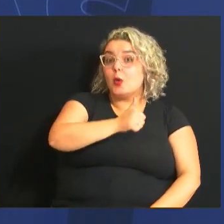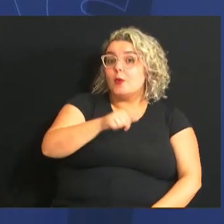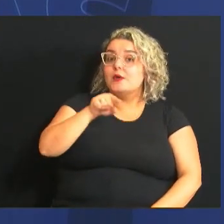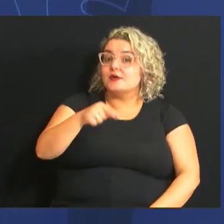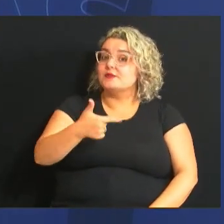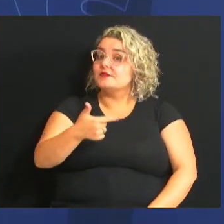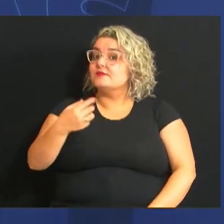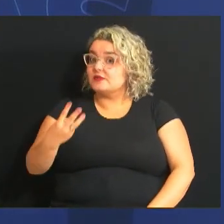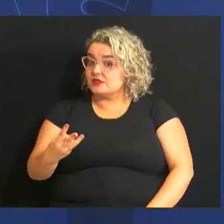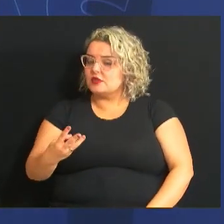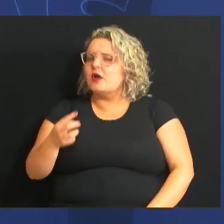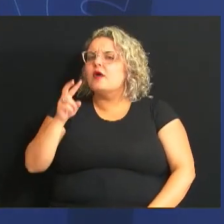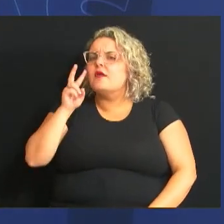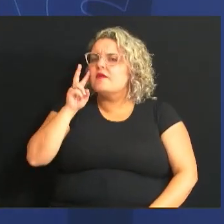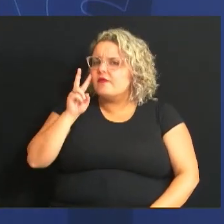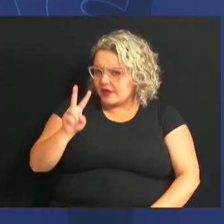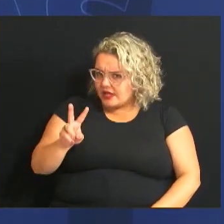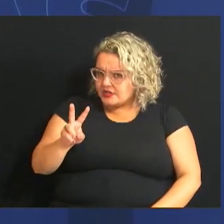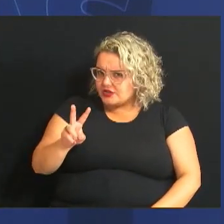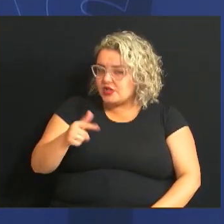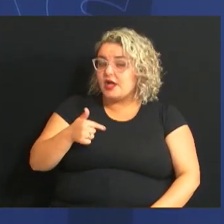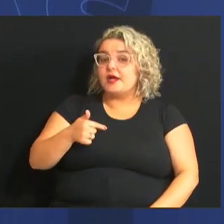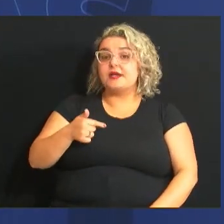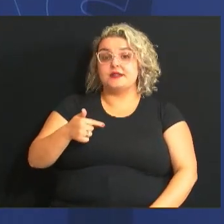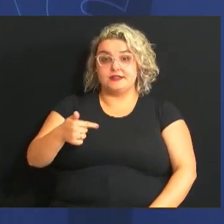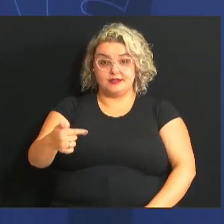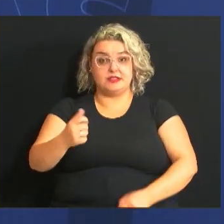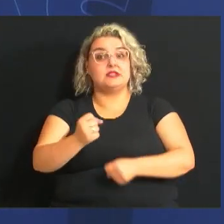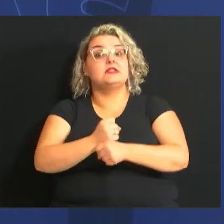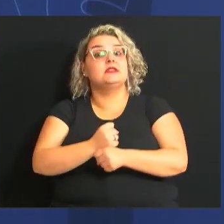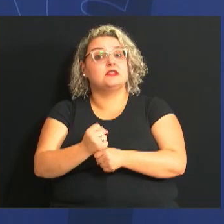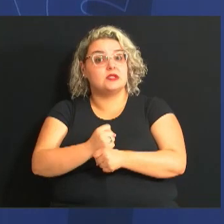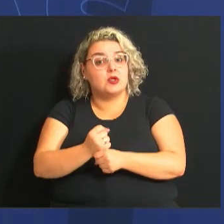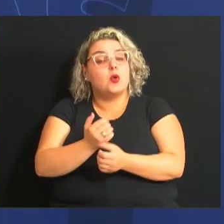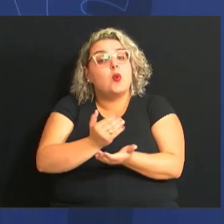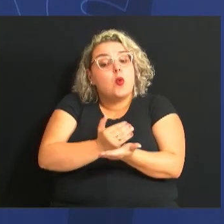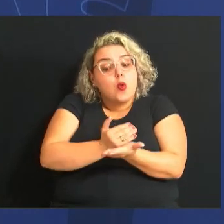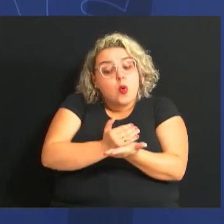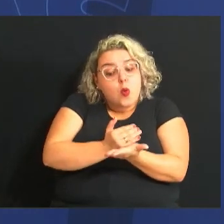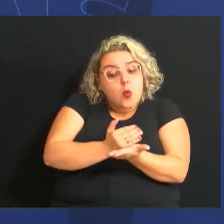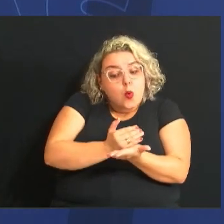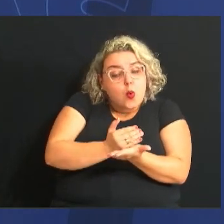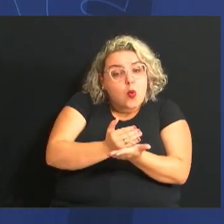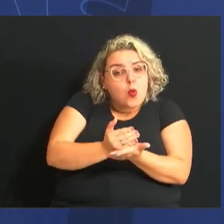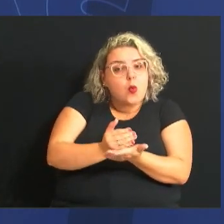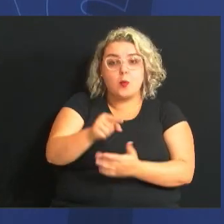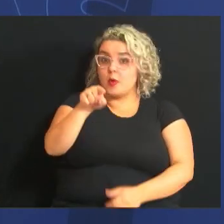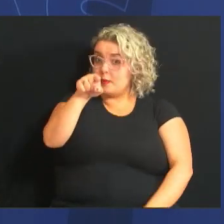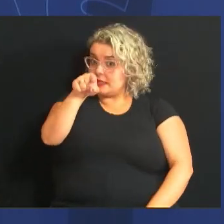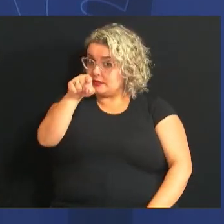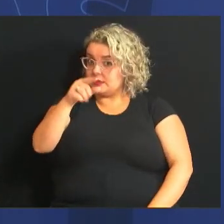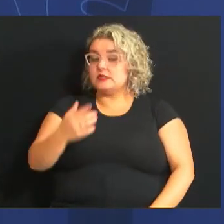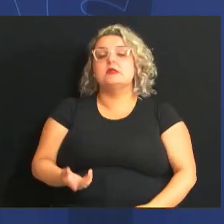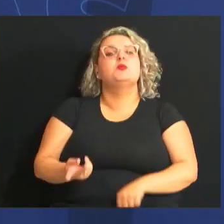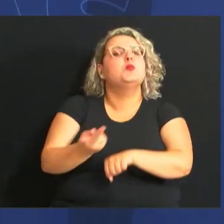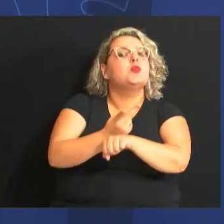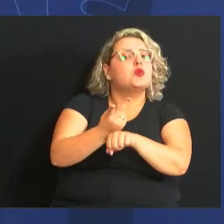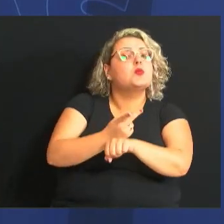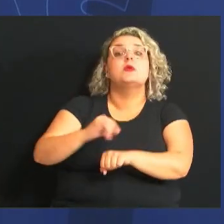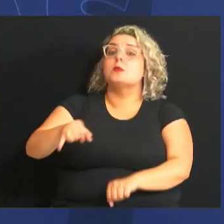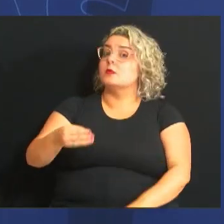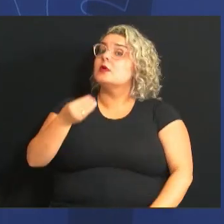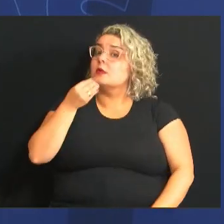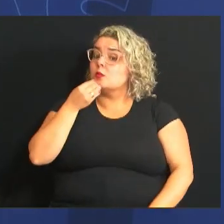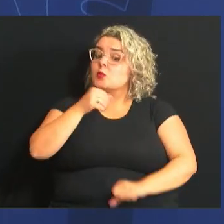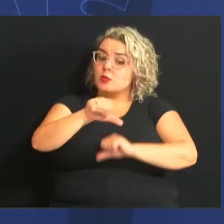11h mais 23, olha só, semana e ano ainda no início, mas para você que está em busca de uma oportunidade no mercado